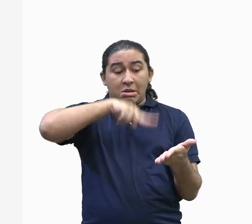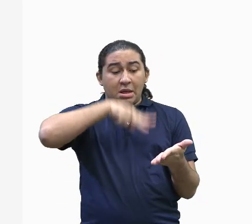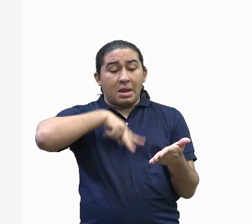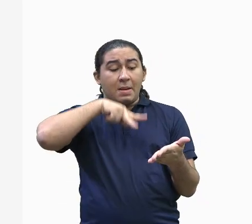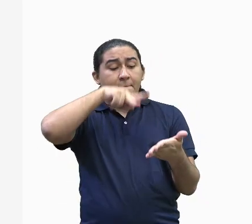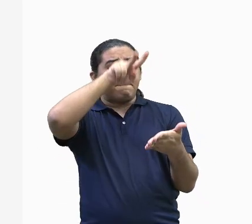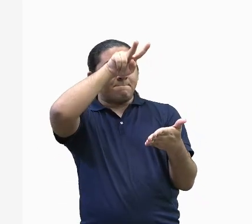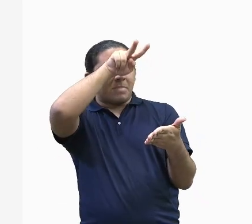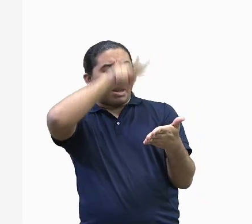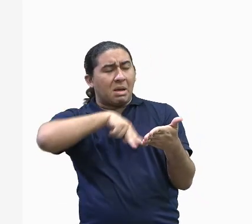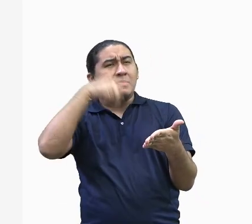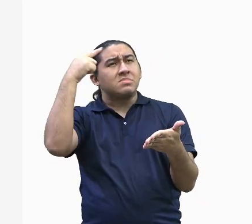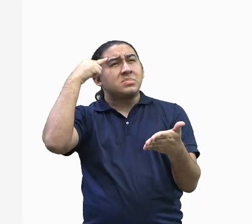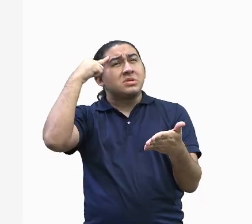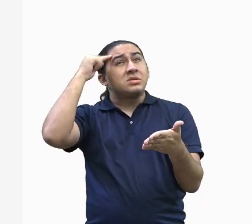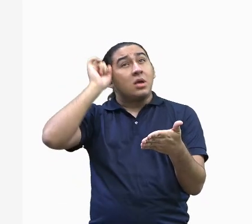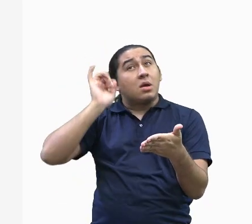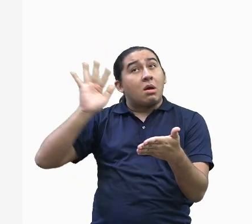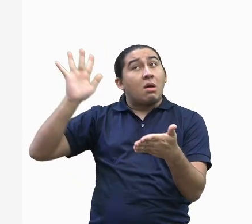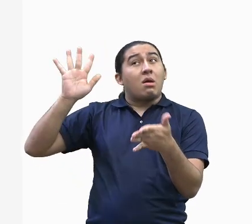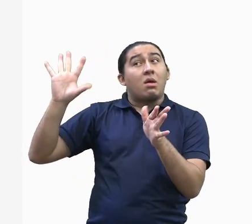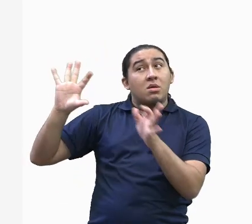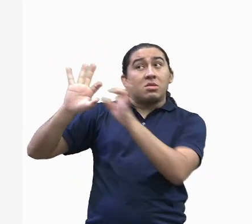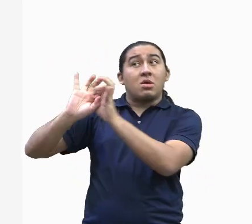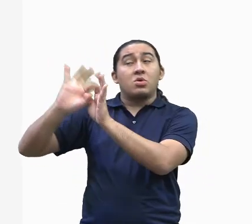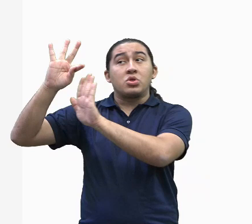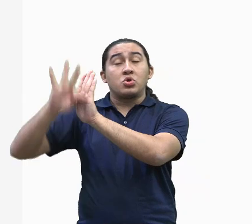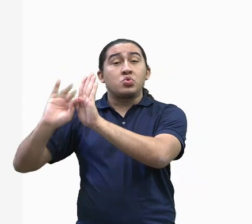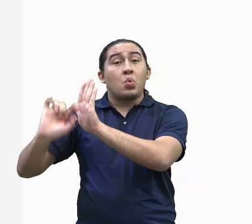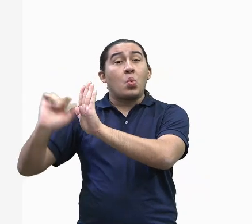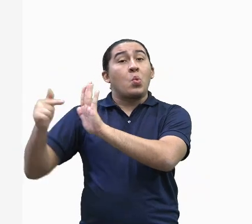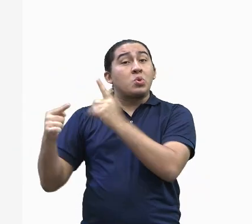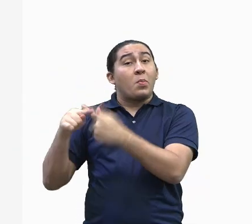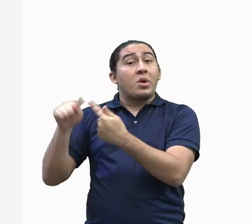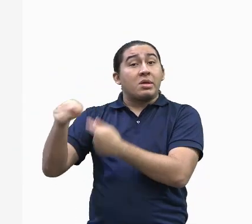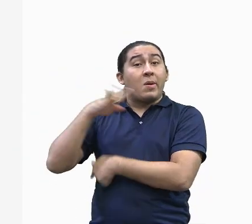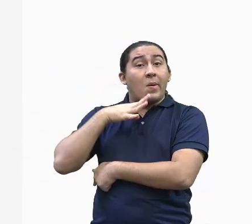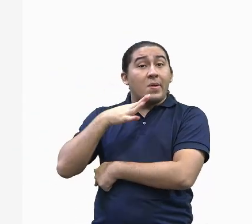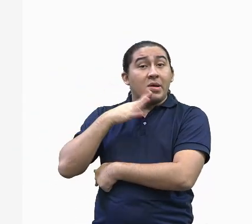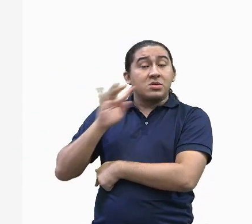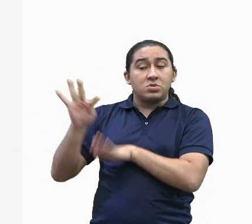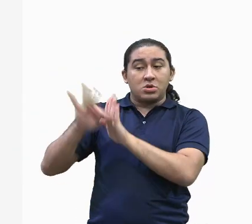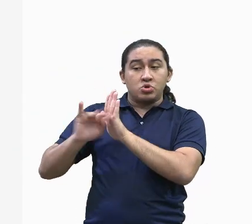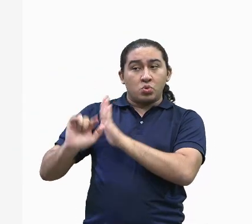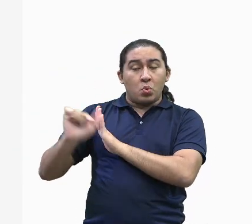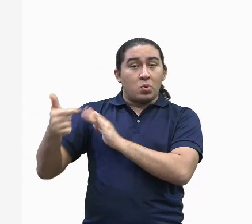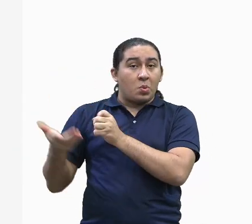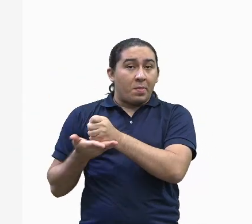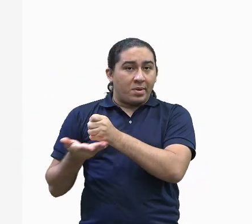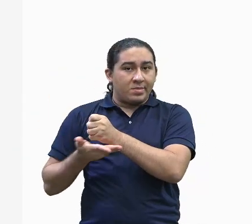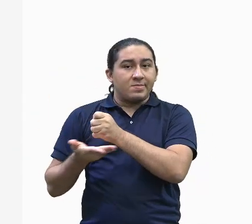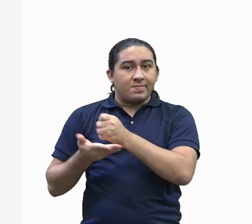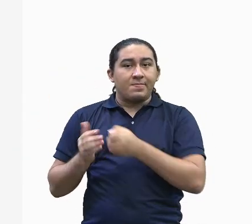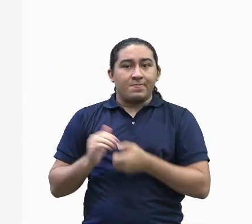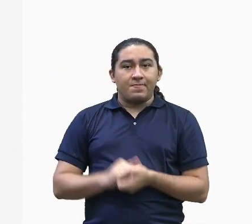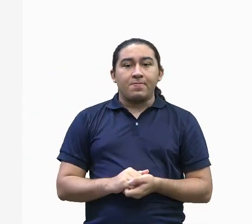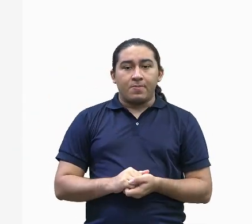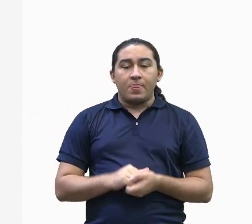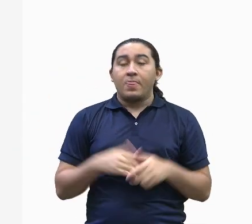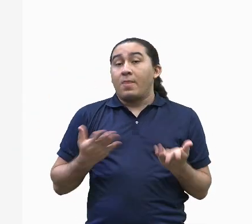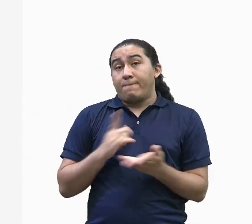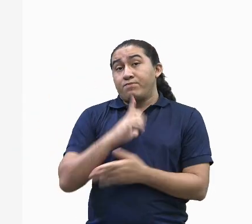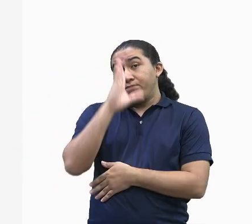a conexão com base no seu repertório, no seu conhecimento cultural